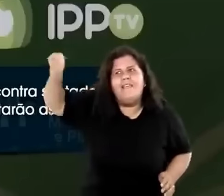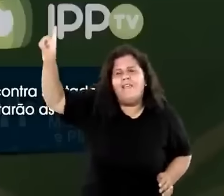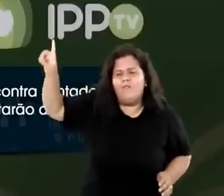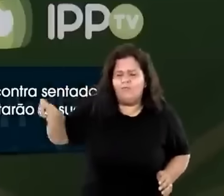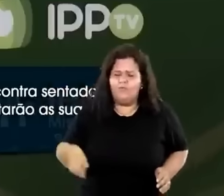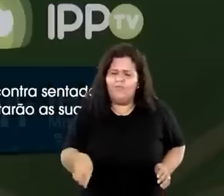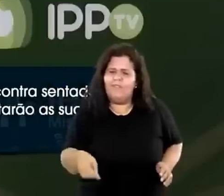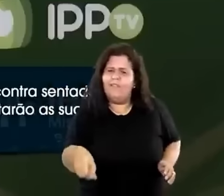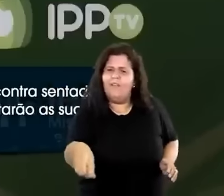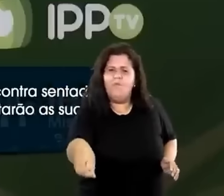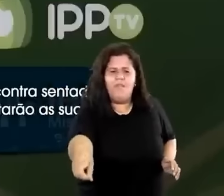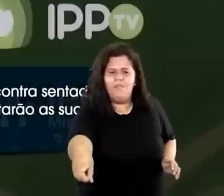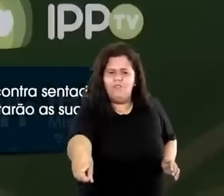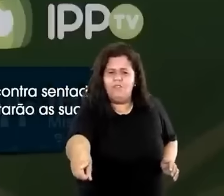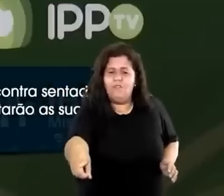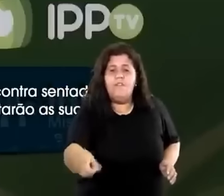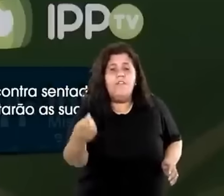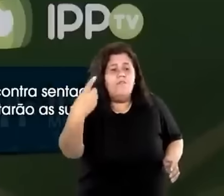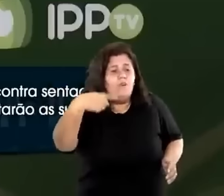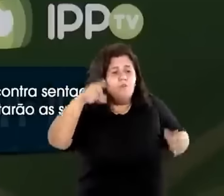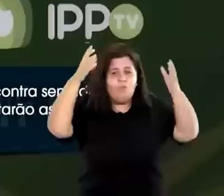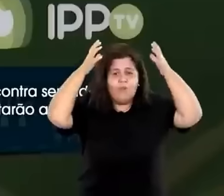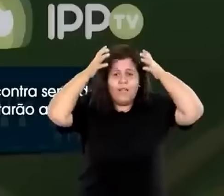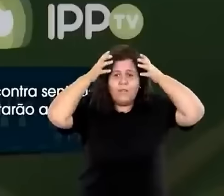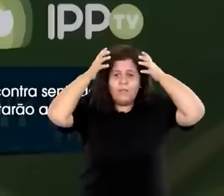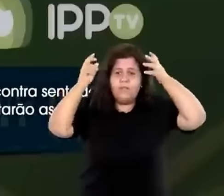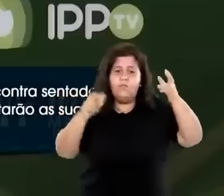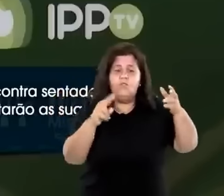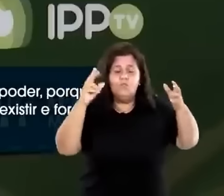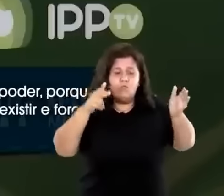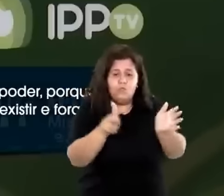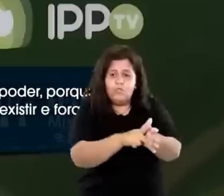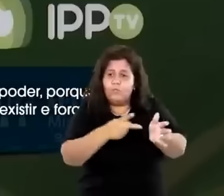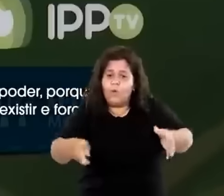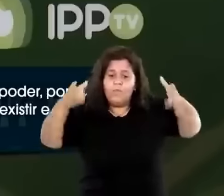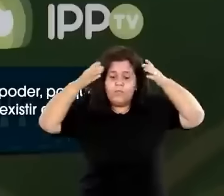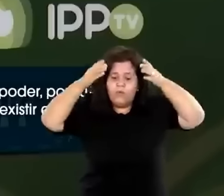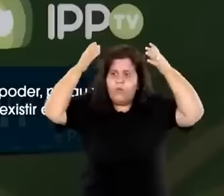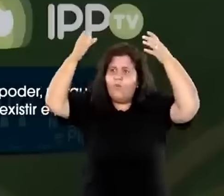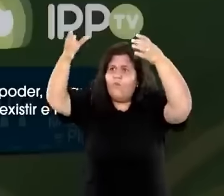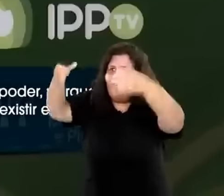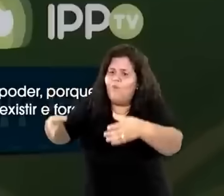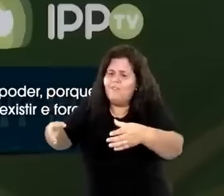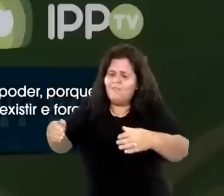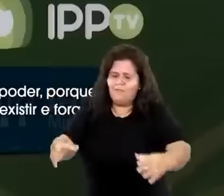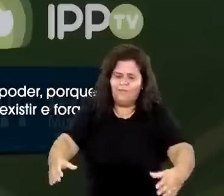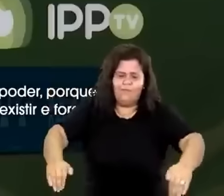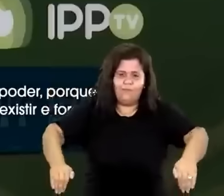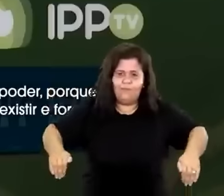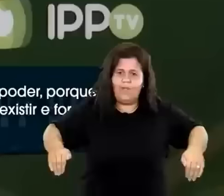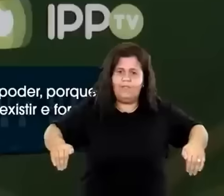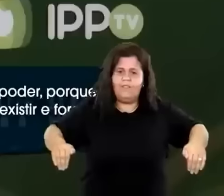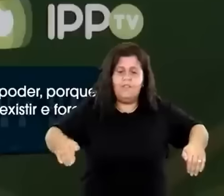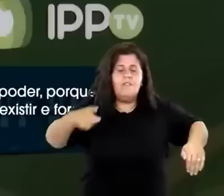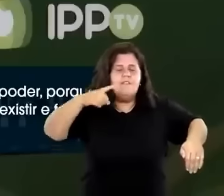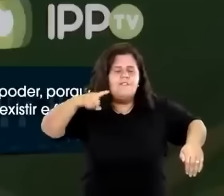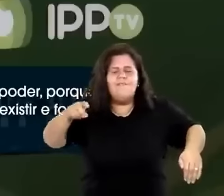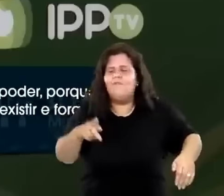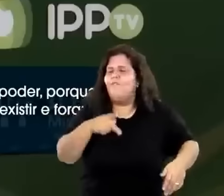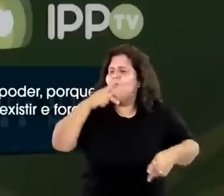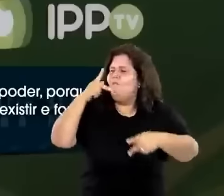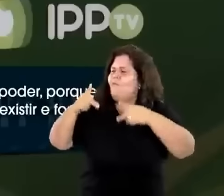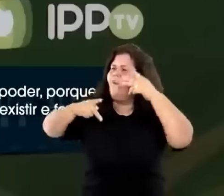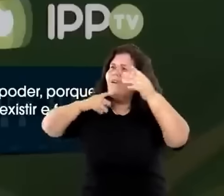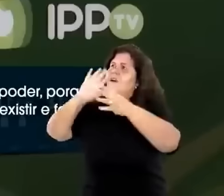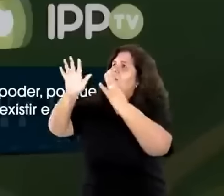séculos e depositarão as suas coroas Diante do Trono tu és digno Senhor e Deus nosso